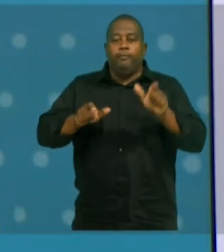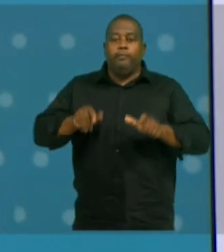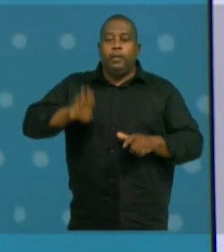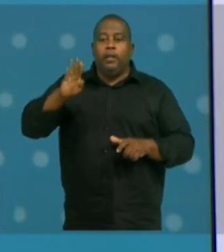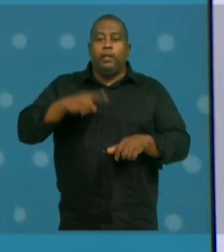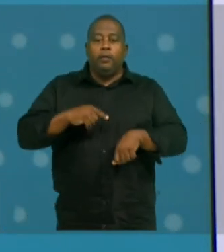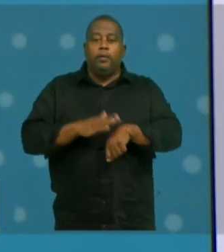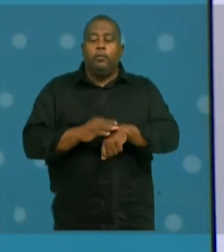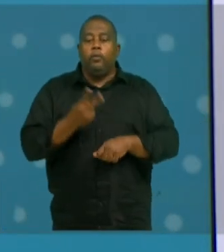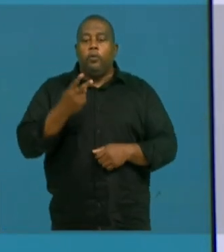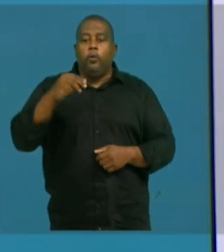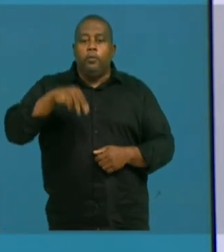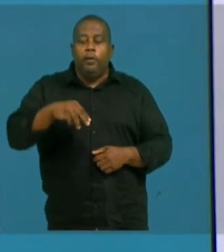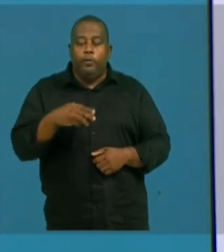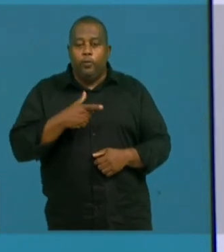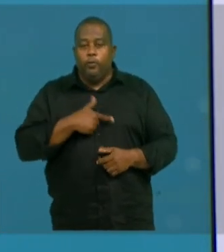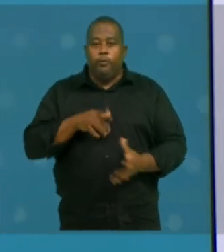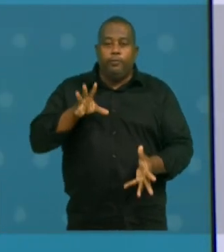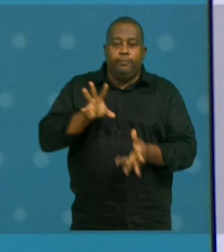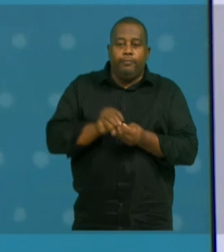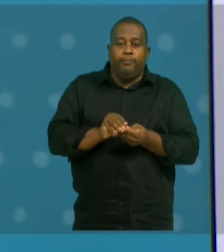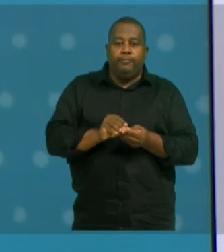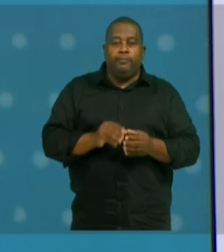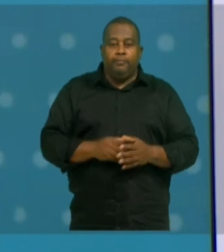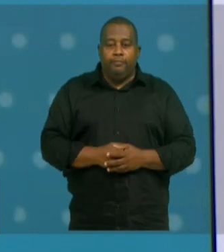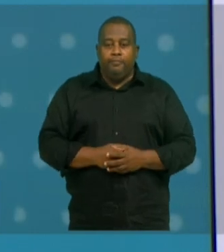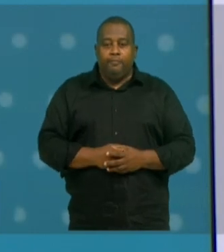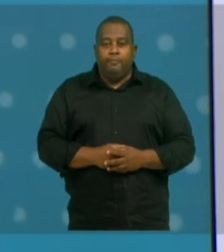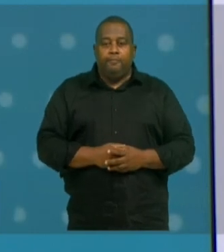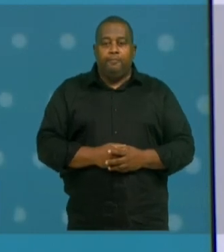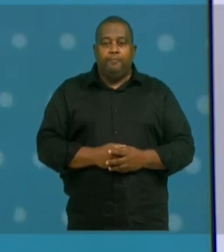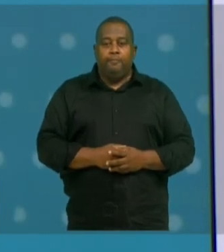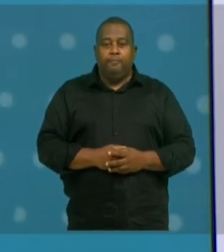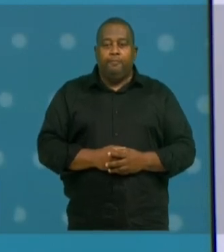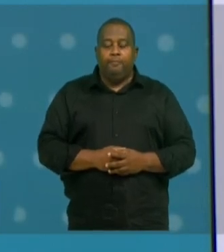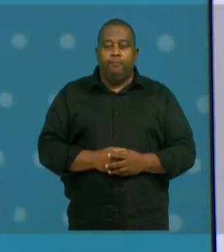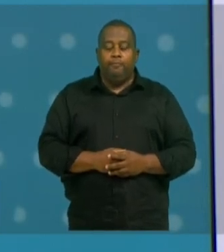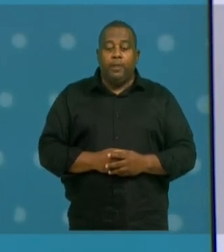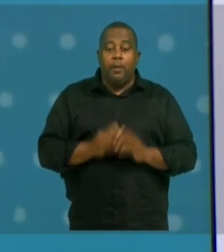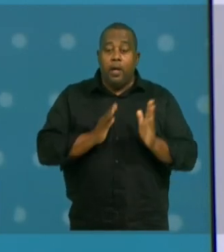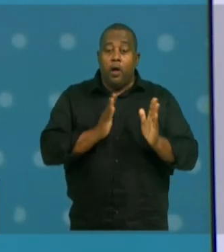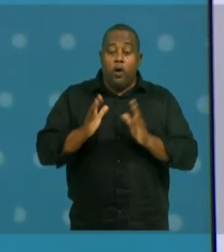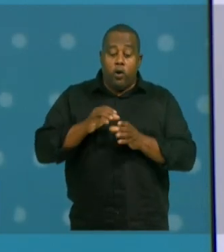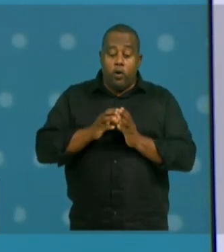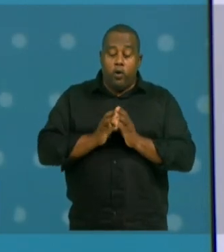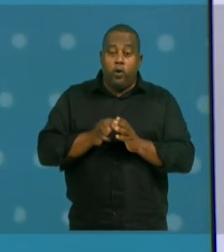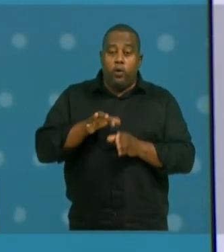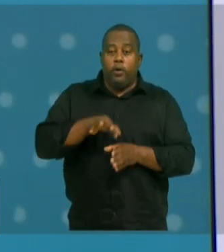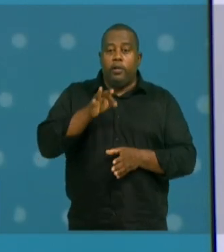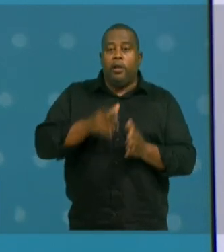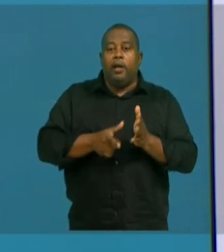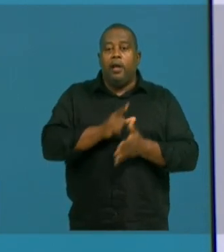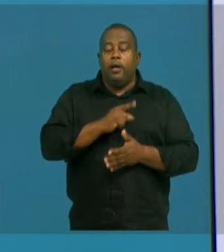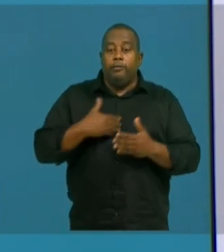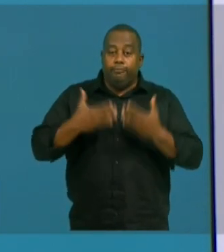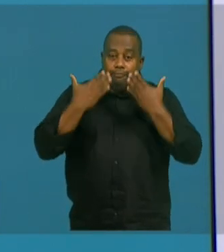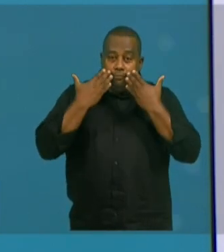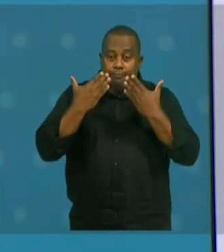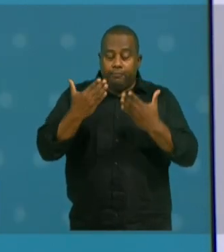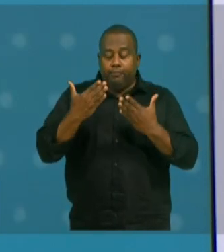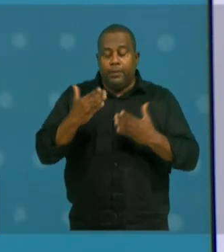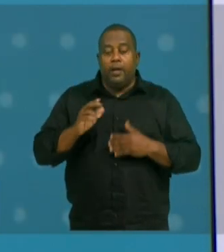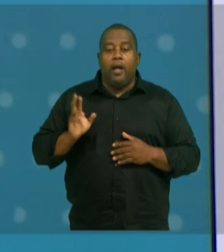ter 2 minutos para as considerações finais pela ordem sorteada previamente na presença dos